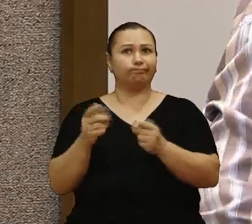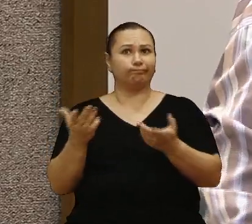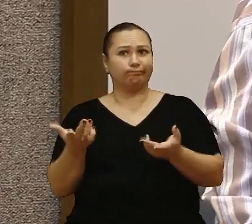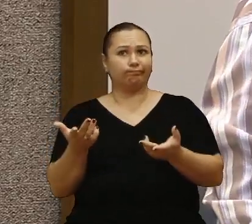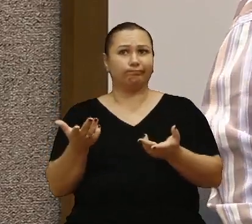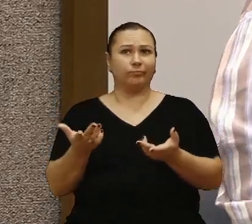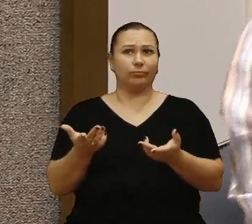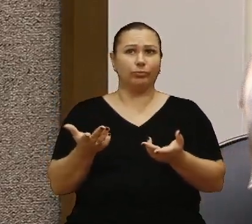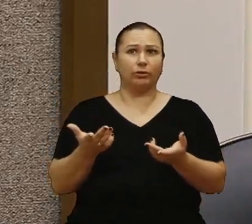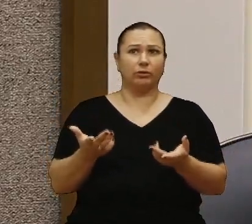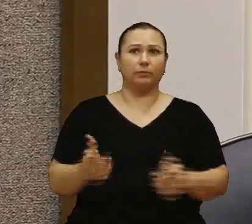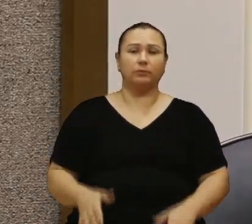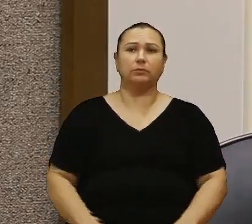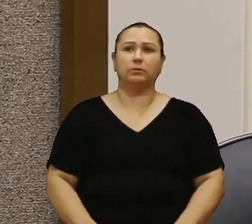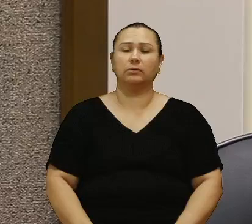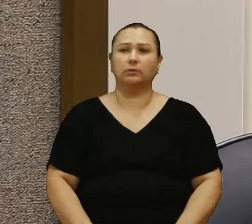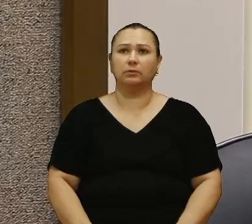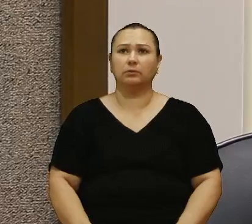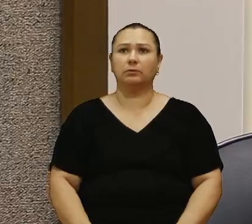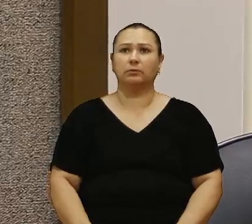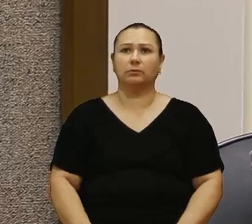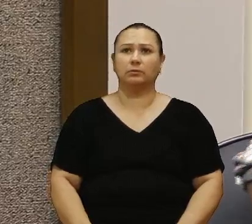Valdemir, pelo seu trabalho. Bom,